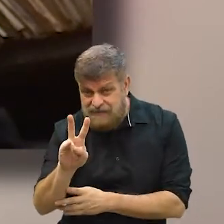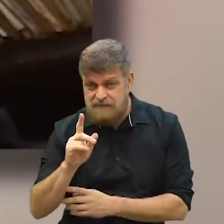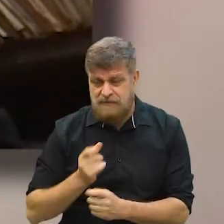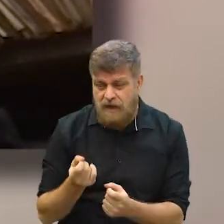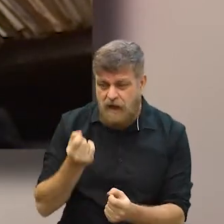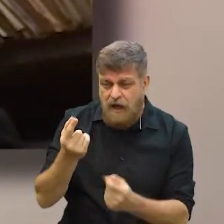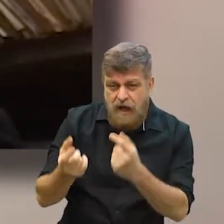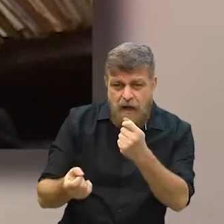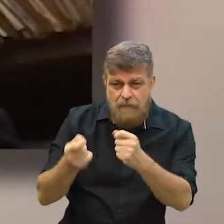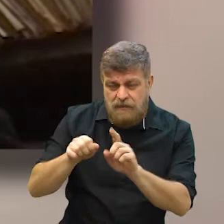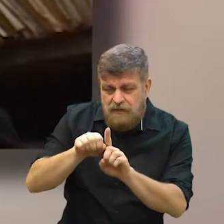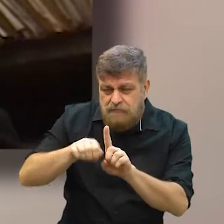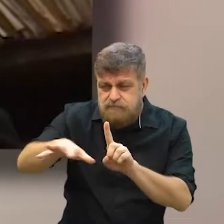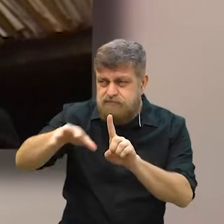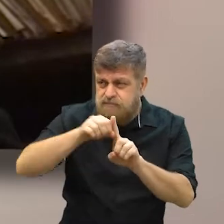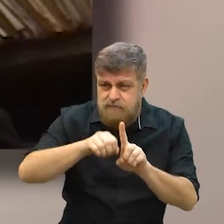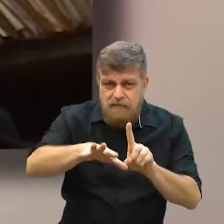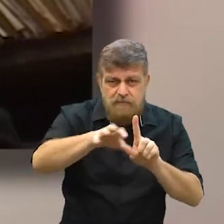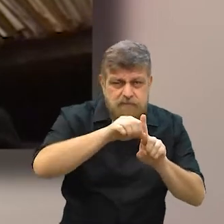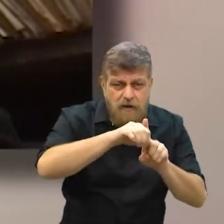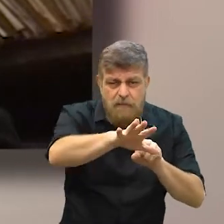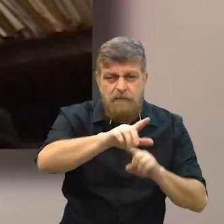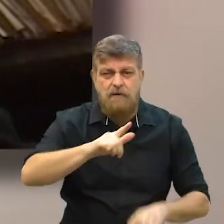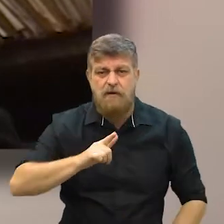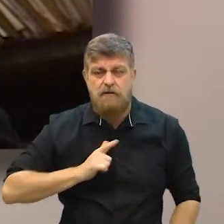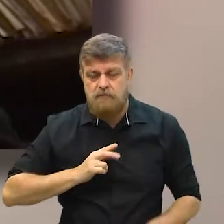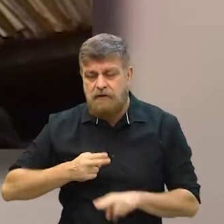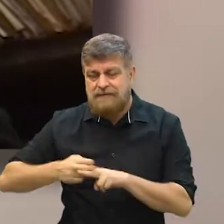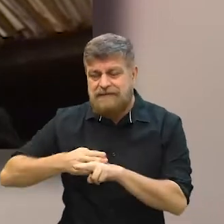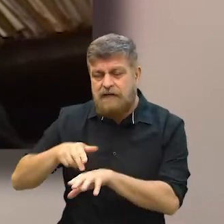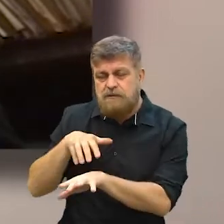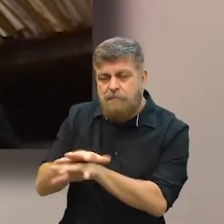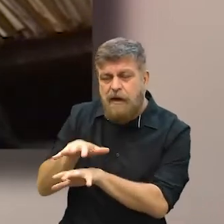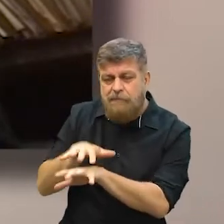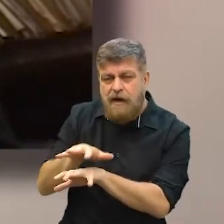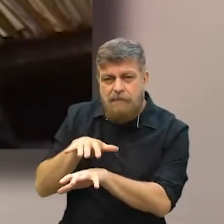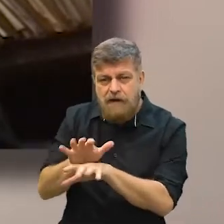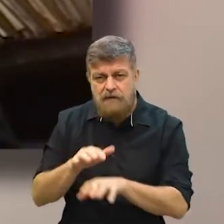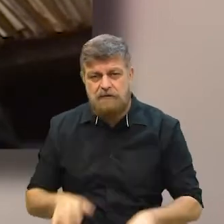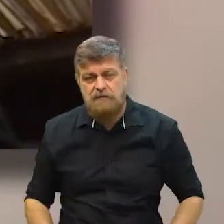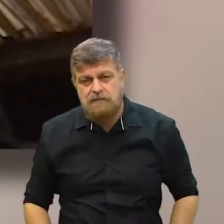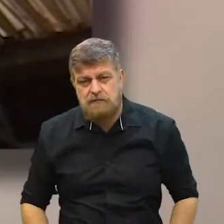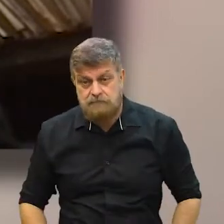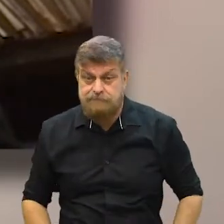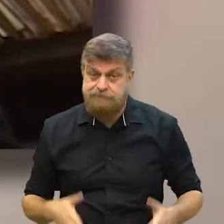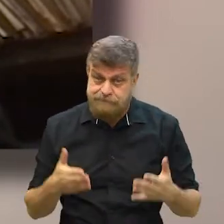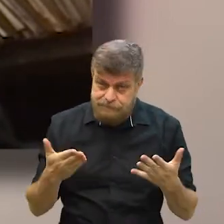rara. A maior parte da transmissão se dá por transmissão sexual.